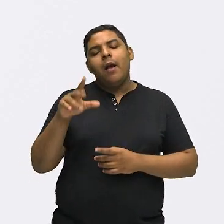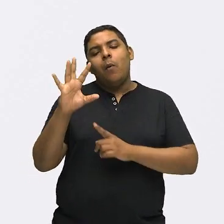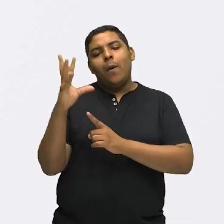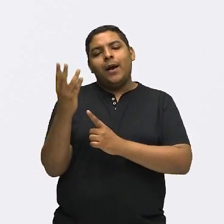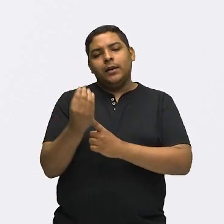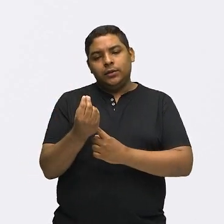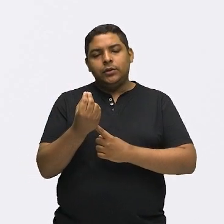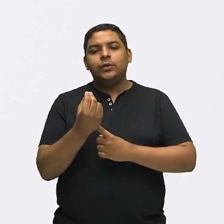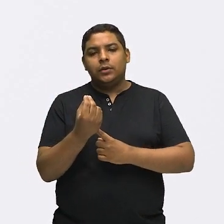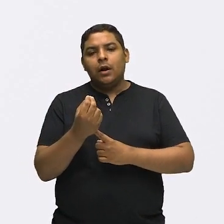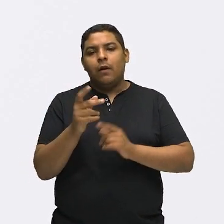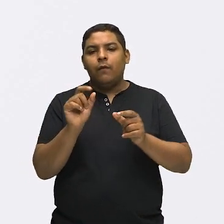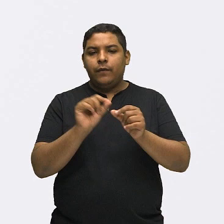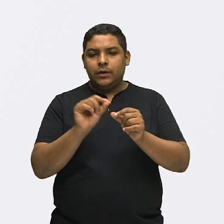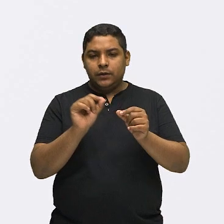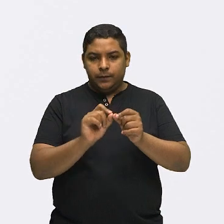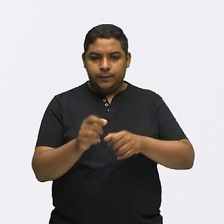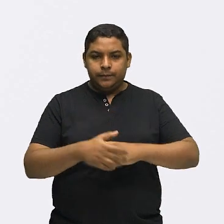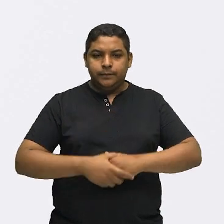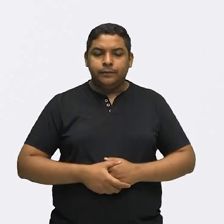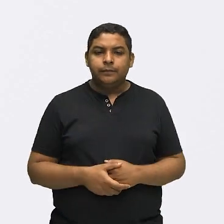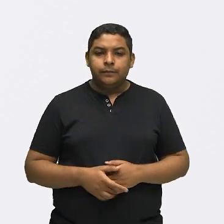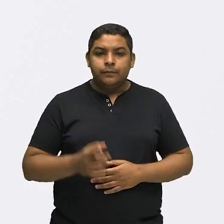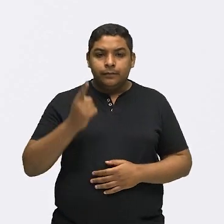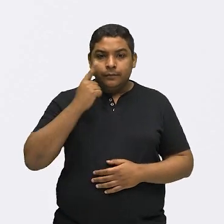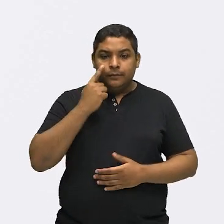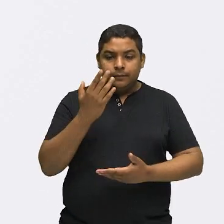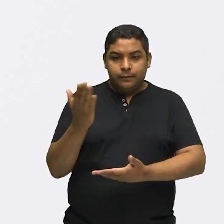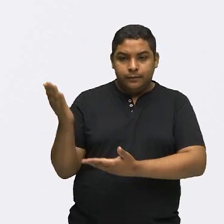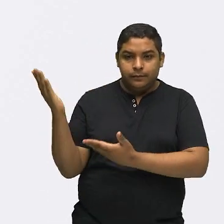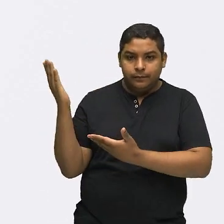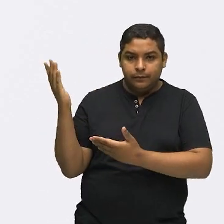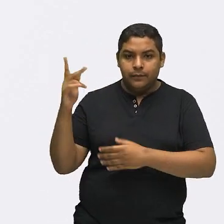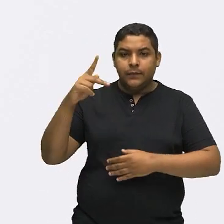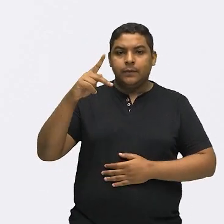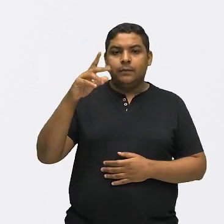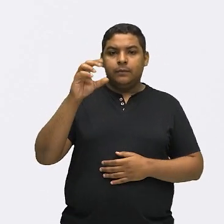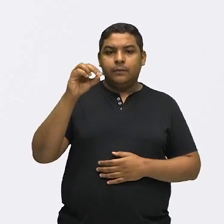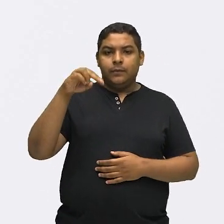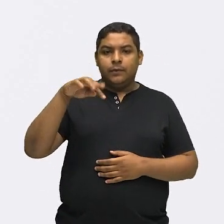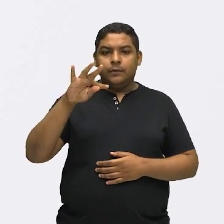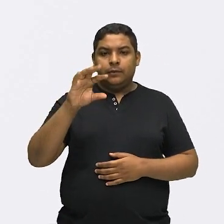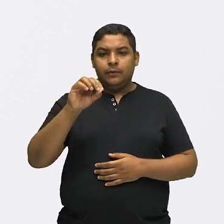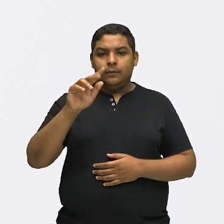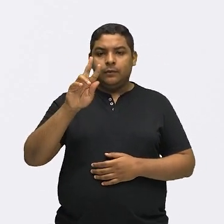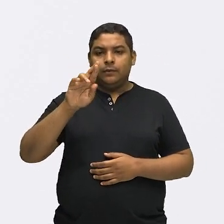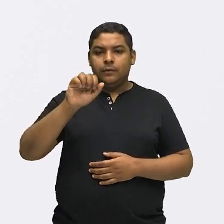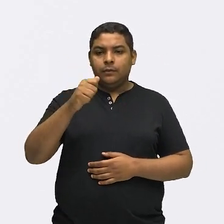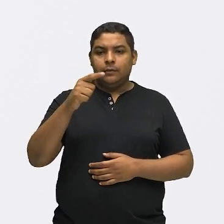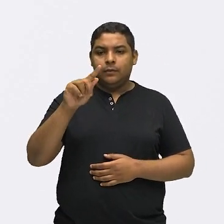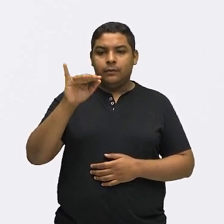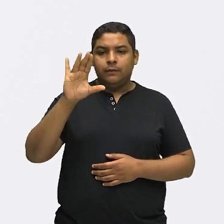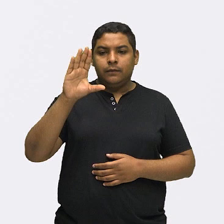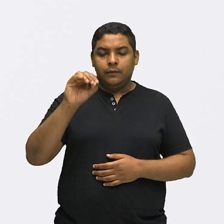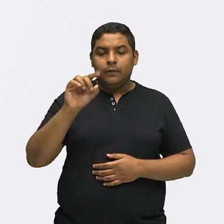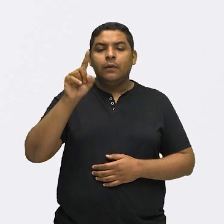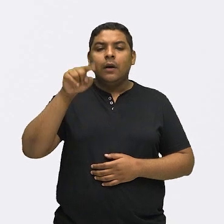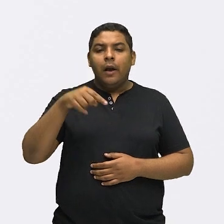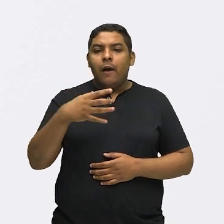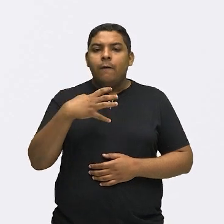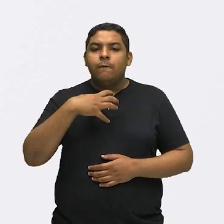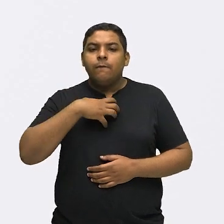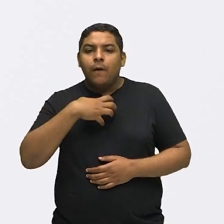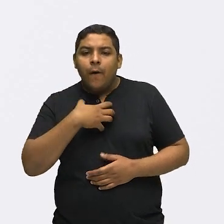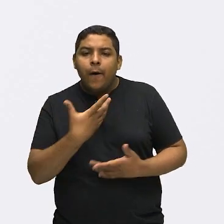Então, vamos definir o que é o ponto gráfico. Chamamos de ponto gráfico aquele em que sua forma e dimensão